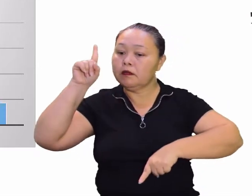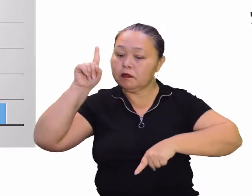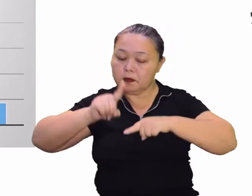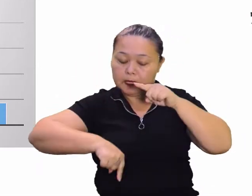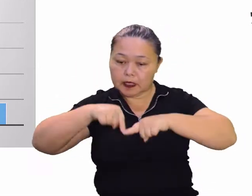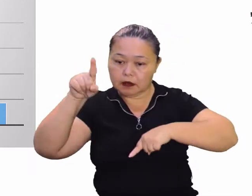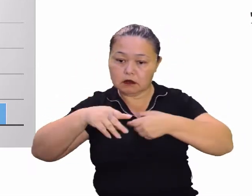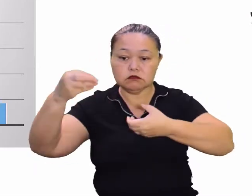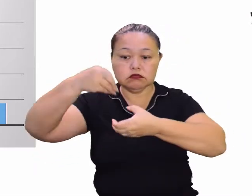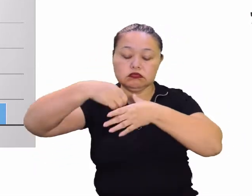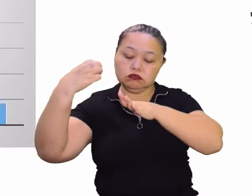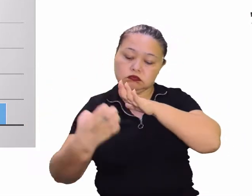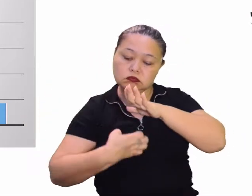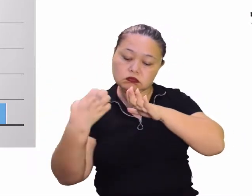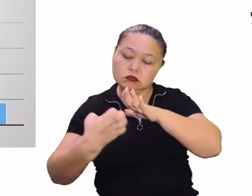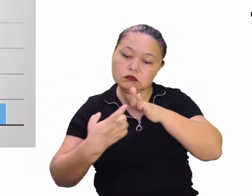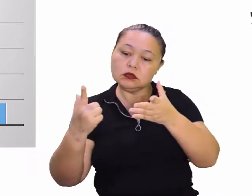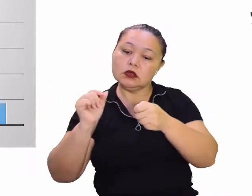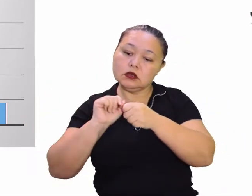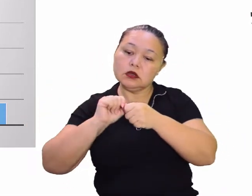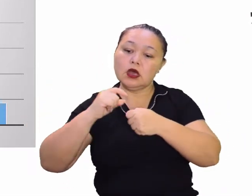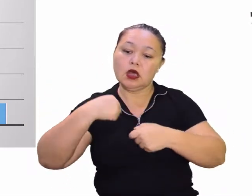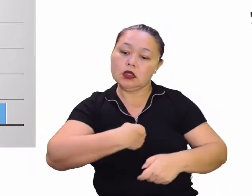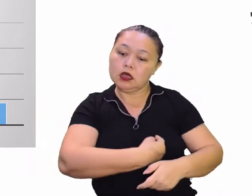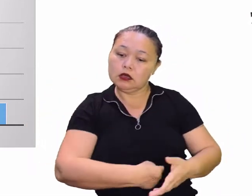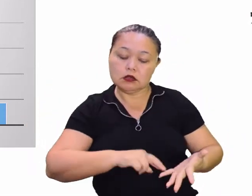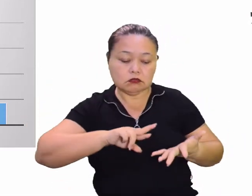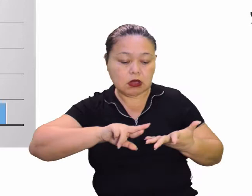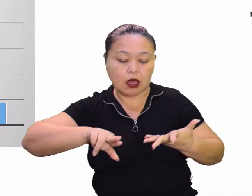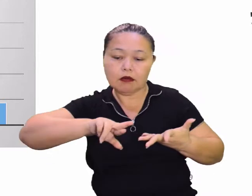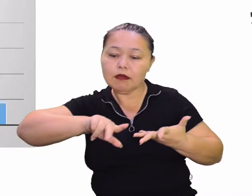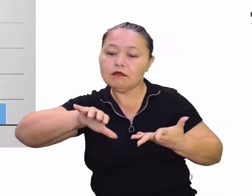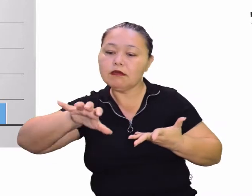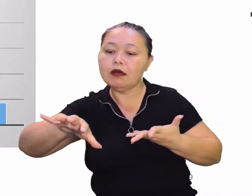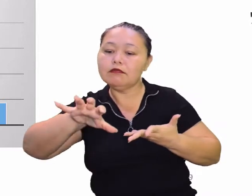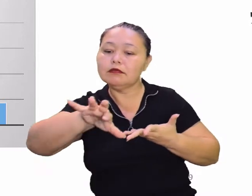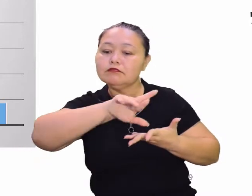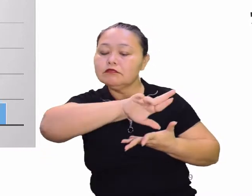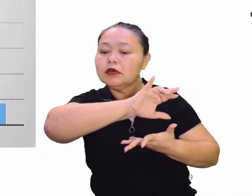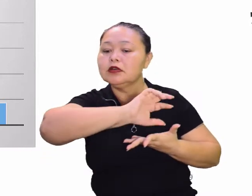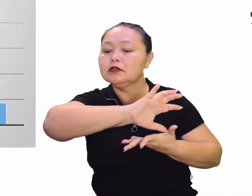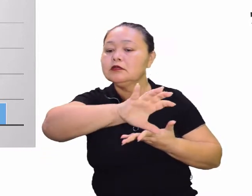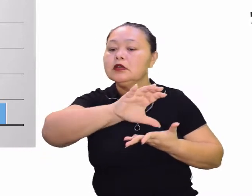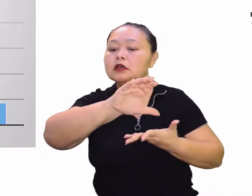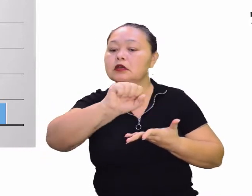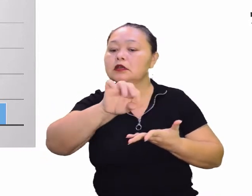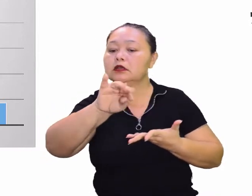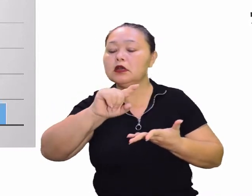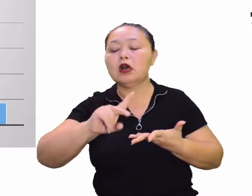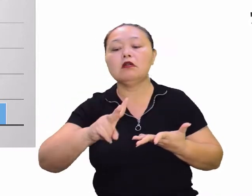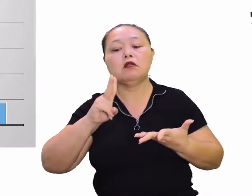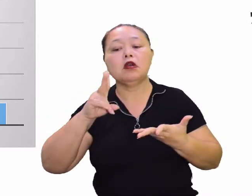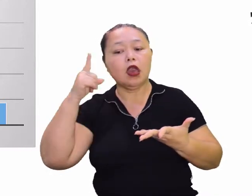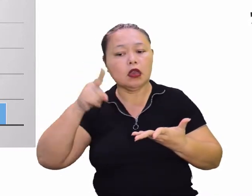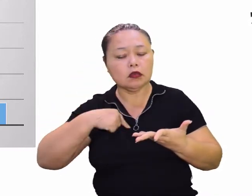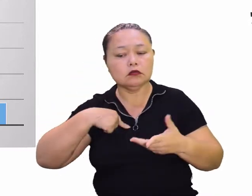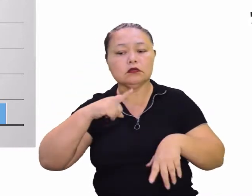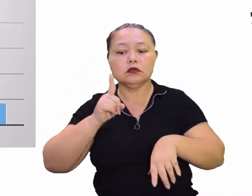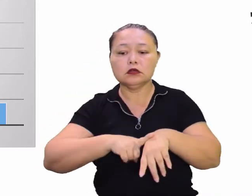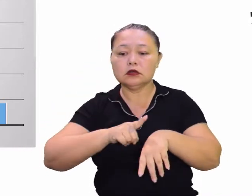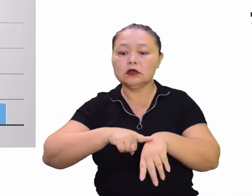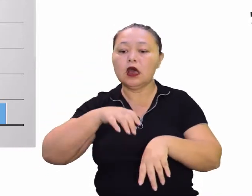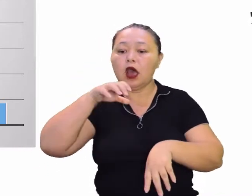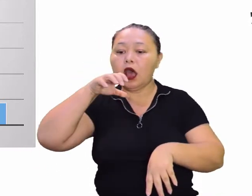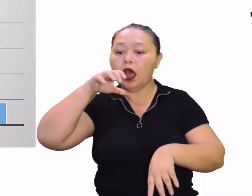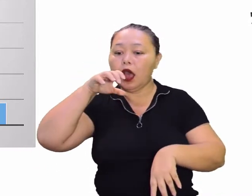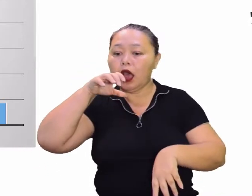industrial da chinesa é bem diversificada, né, professor Jorge? Bem diversificada, muito intensa e com